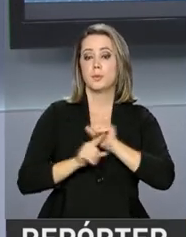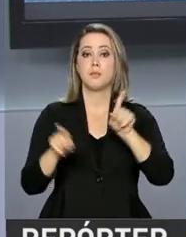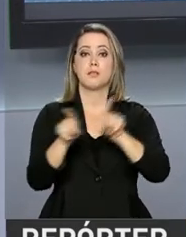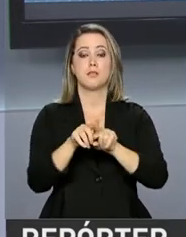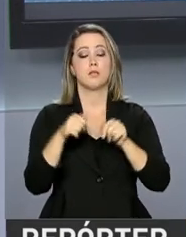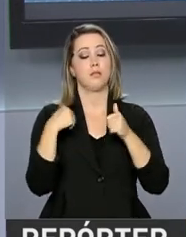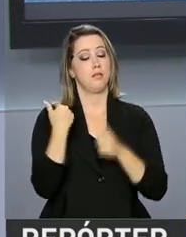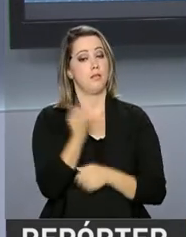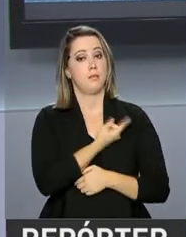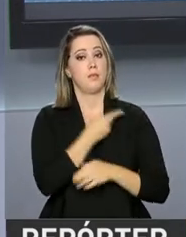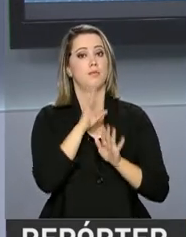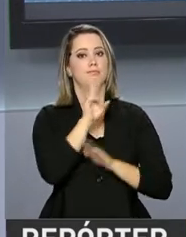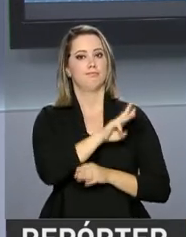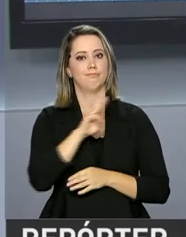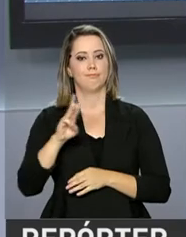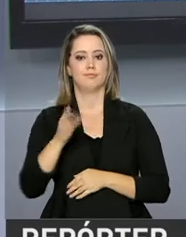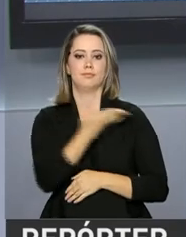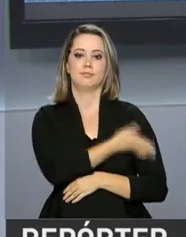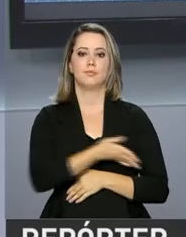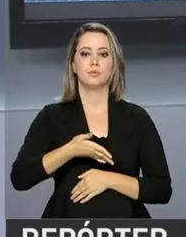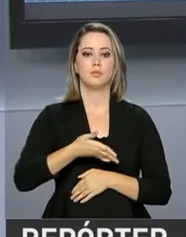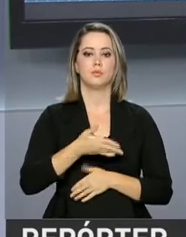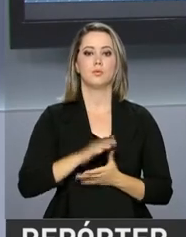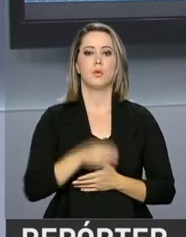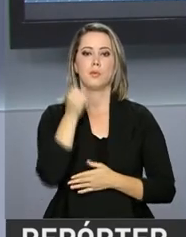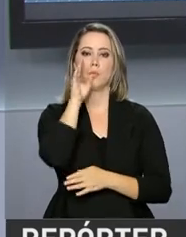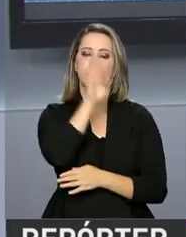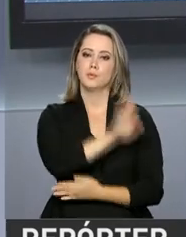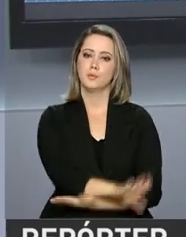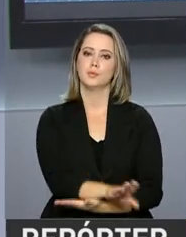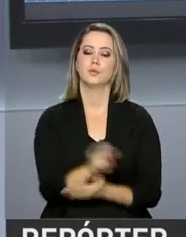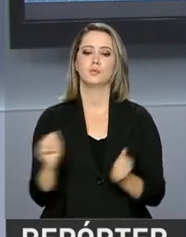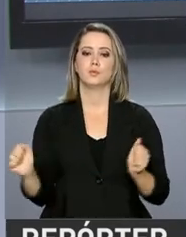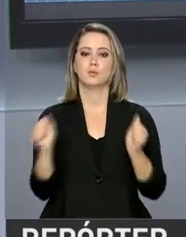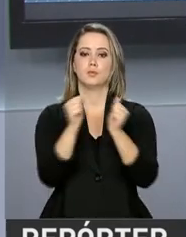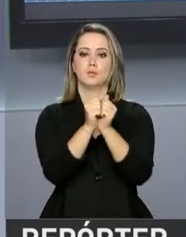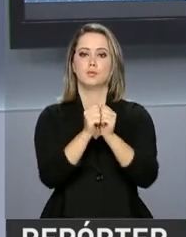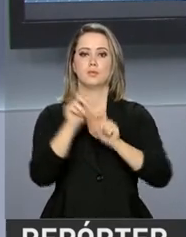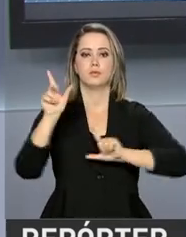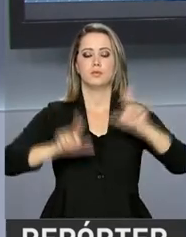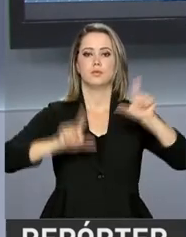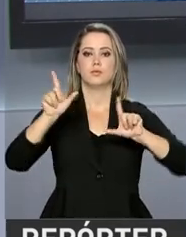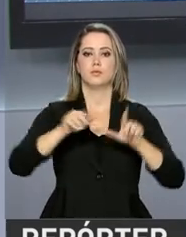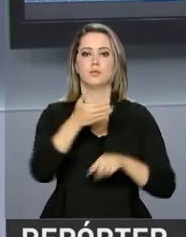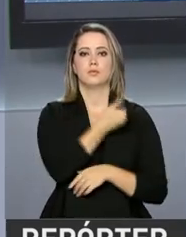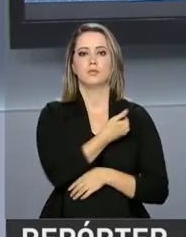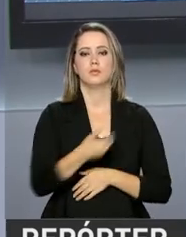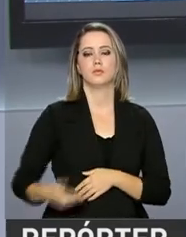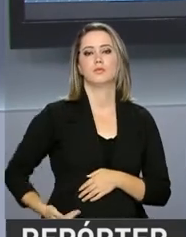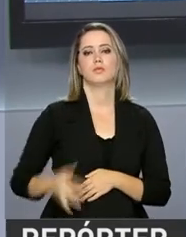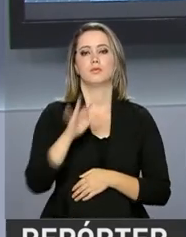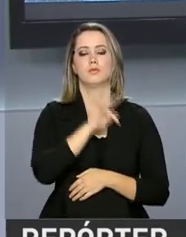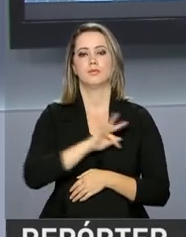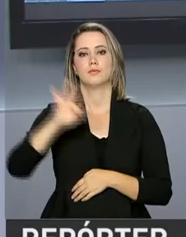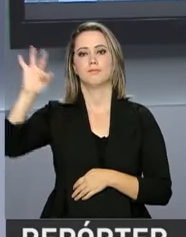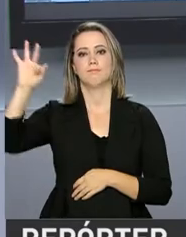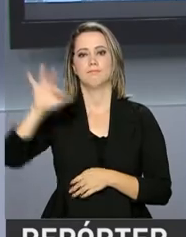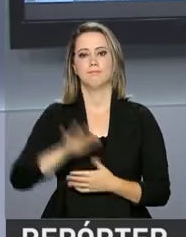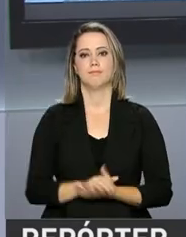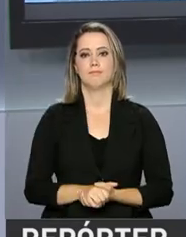está em nossa página na internet uma boa tarde pra você e continue com a gente aqui na nbr a tv do governo